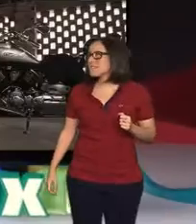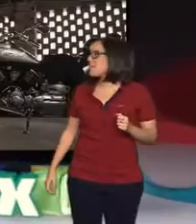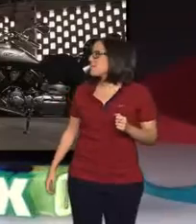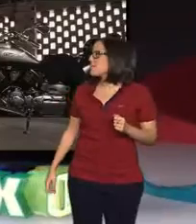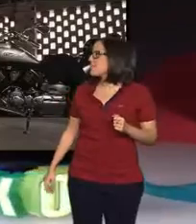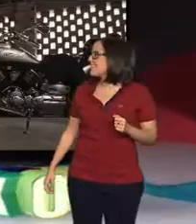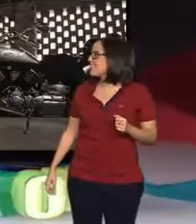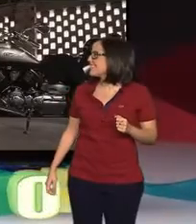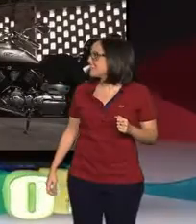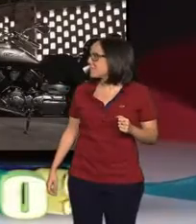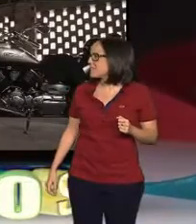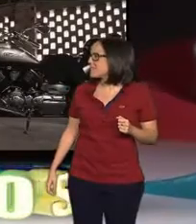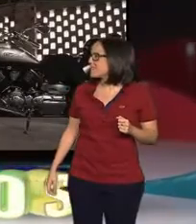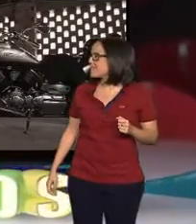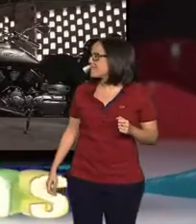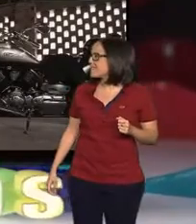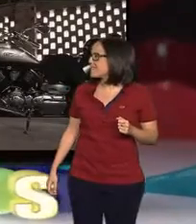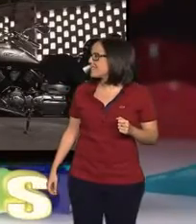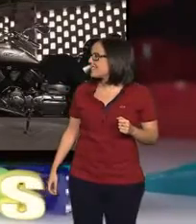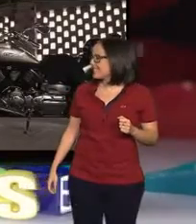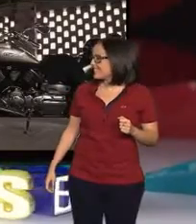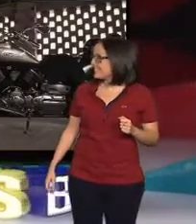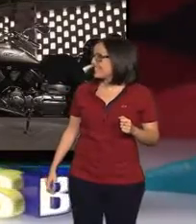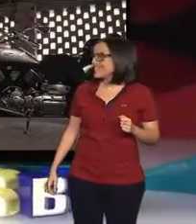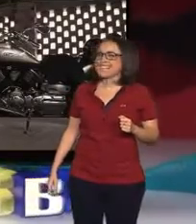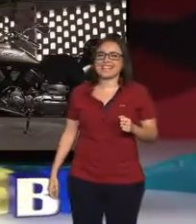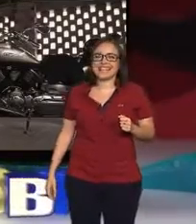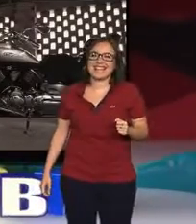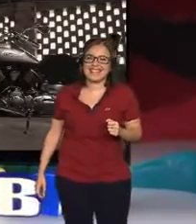matar alguma coisa antes de ver